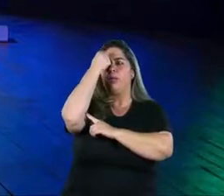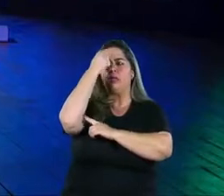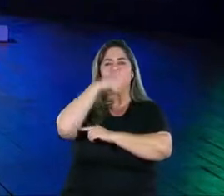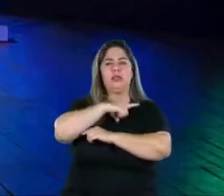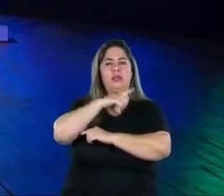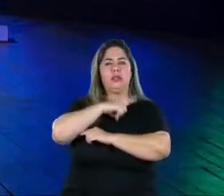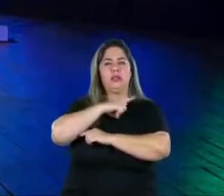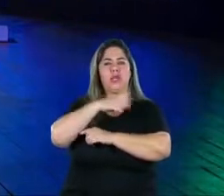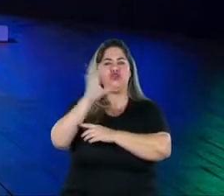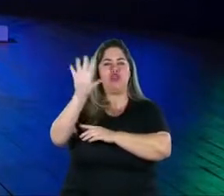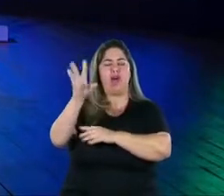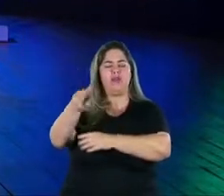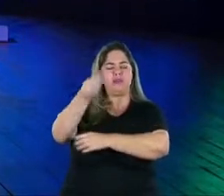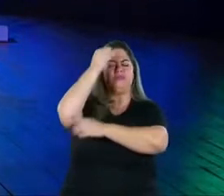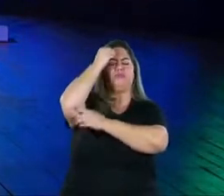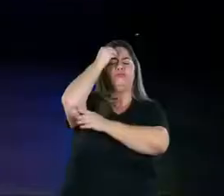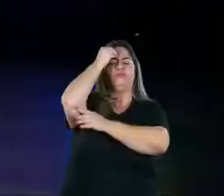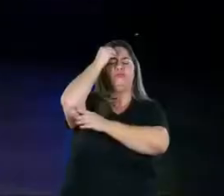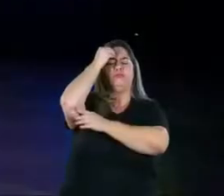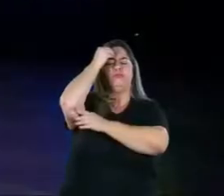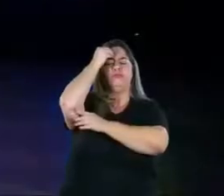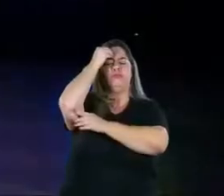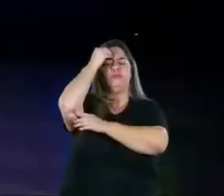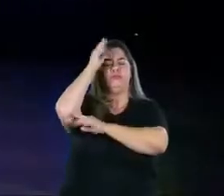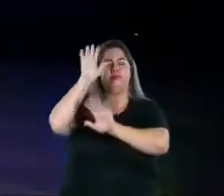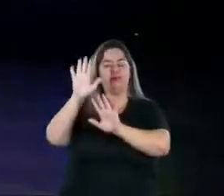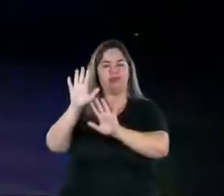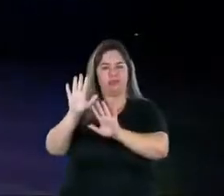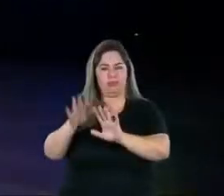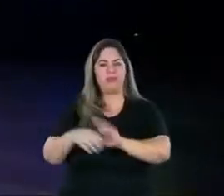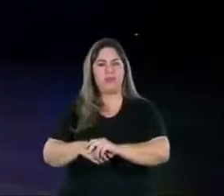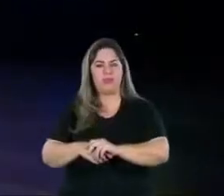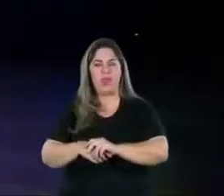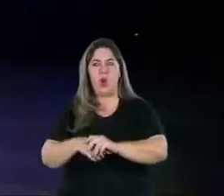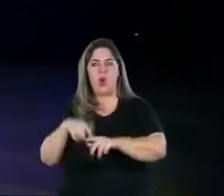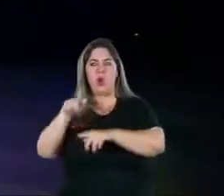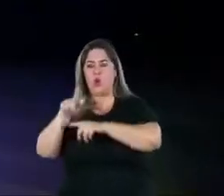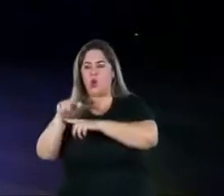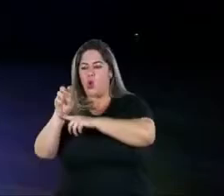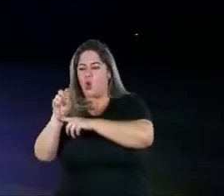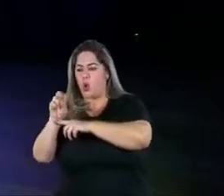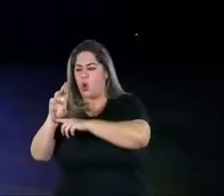tem guardado na sua memória, né, sobre um gorila,